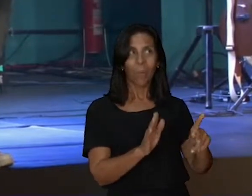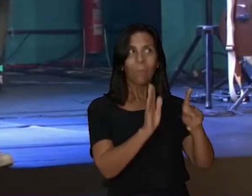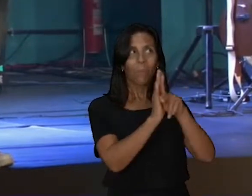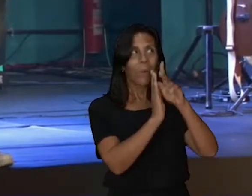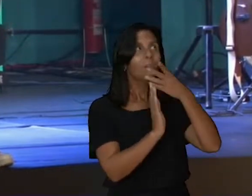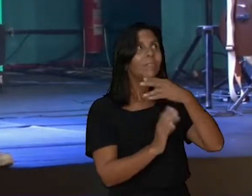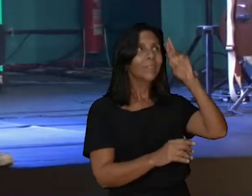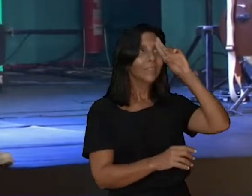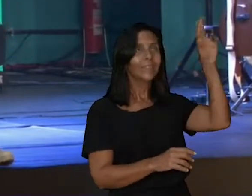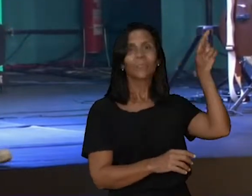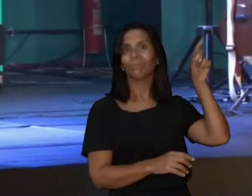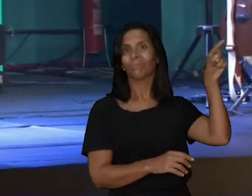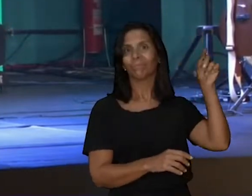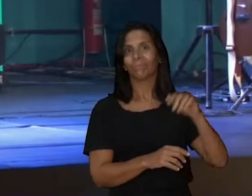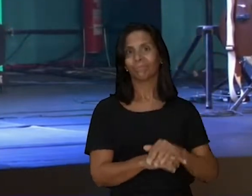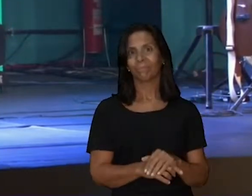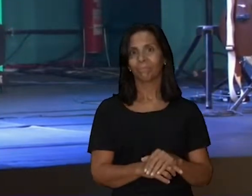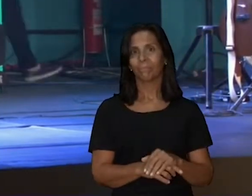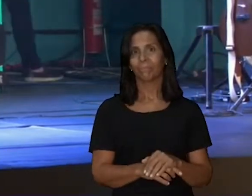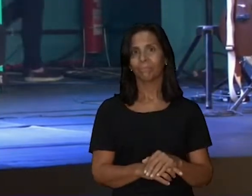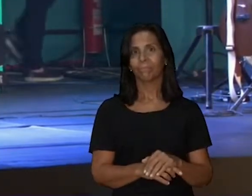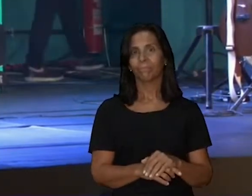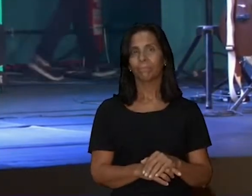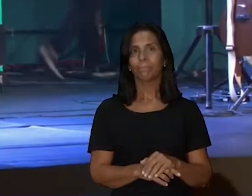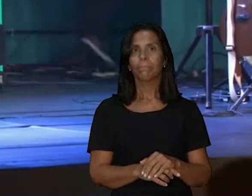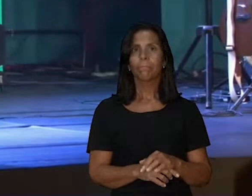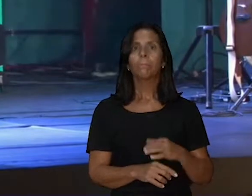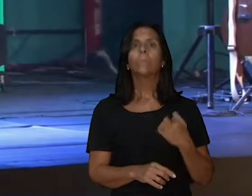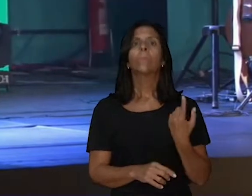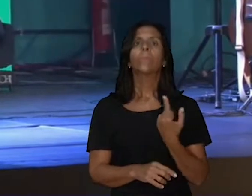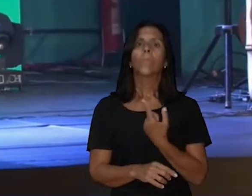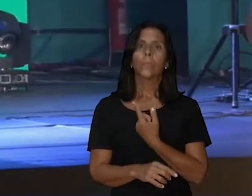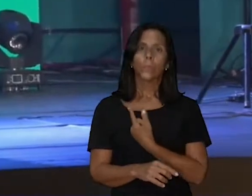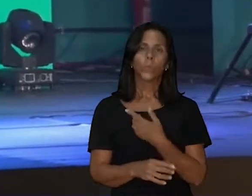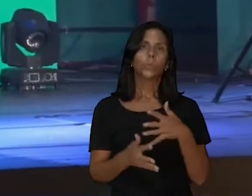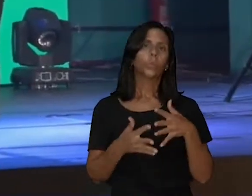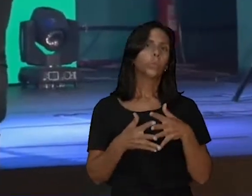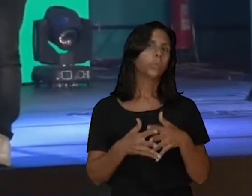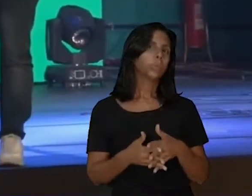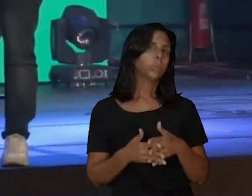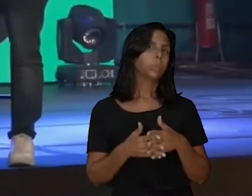Às vezes nós confundimos o nosso gosto, a nossa preferência.